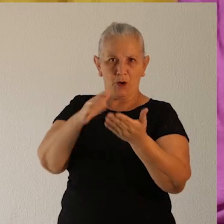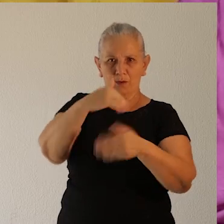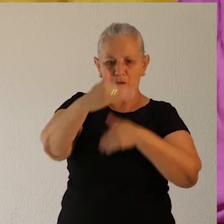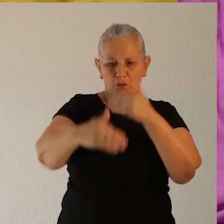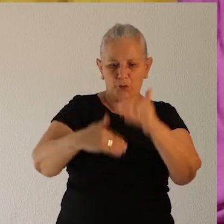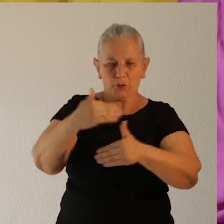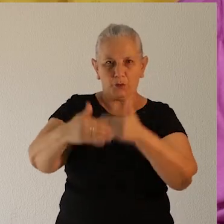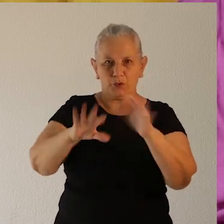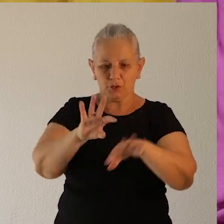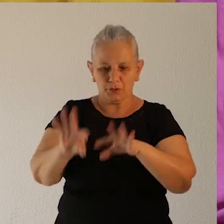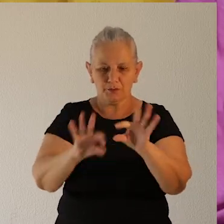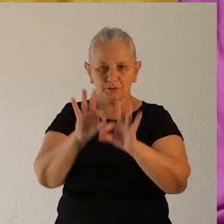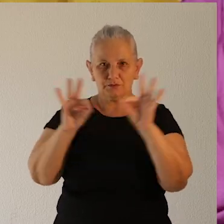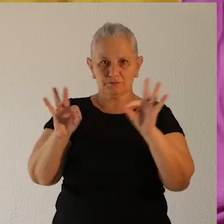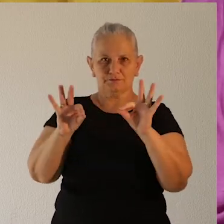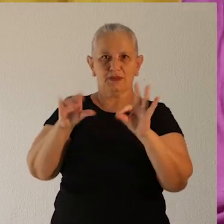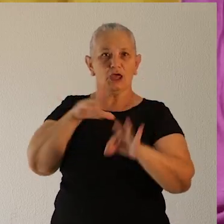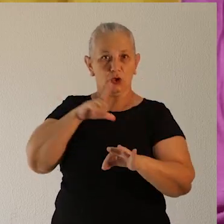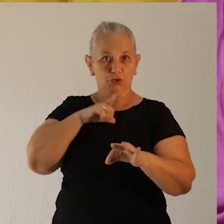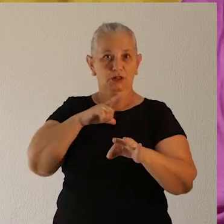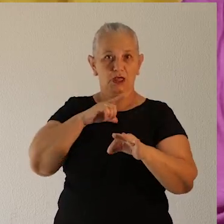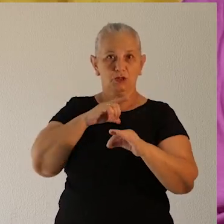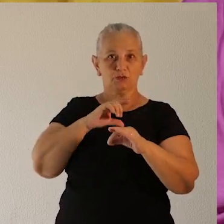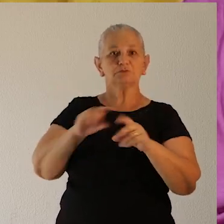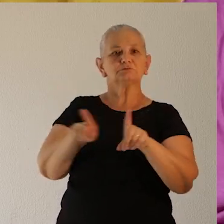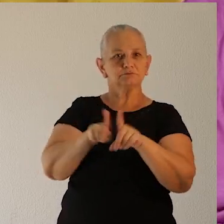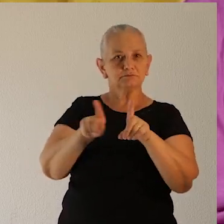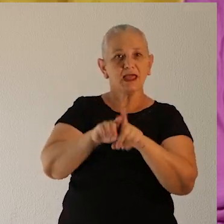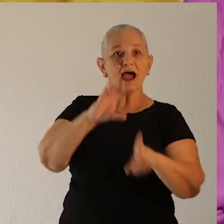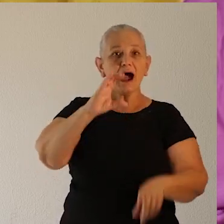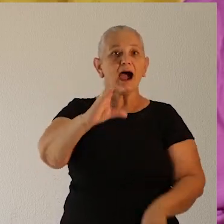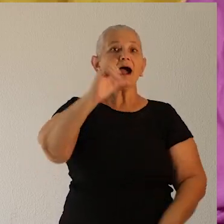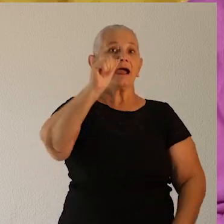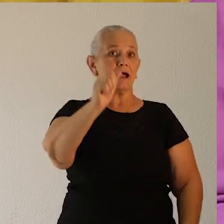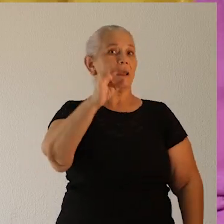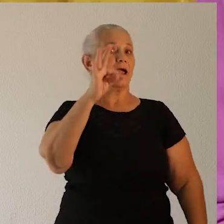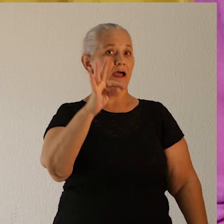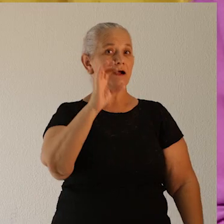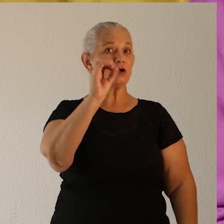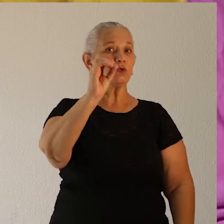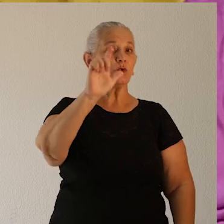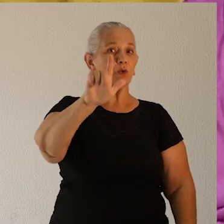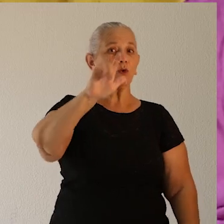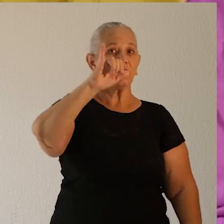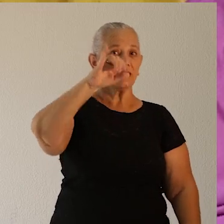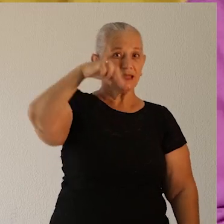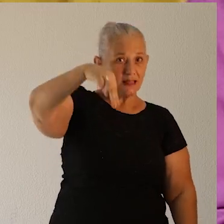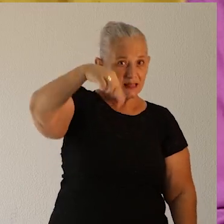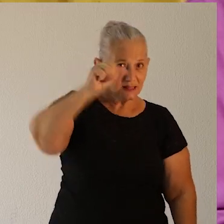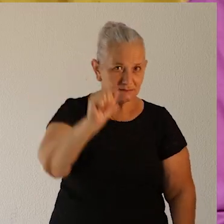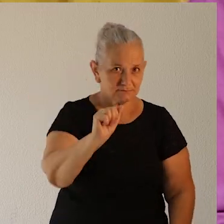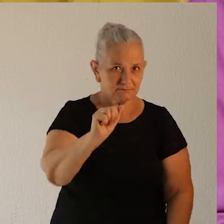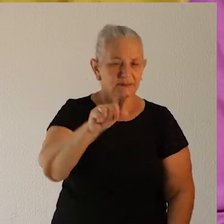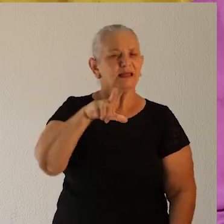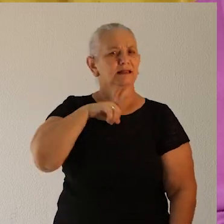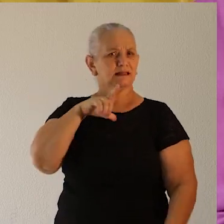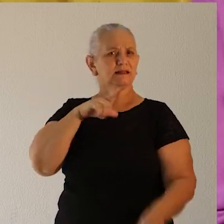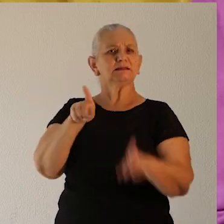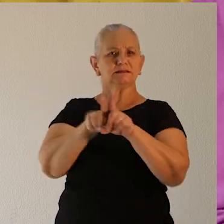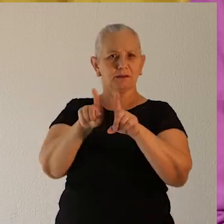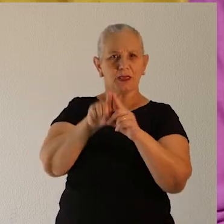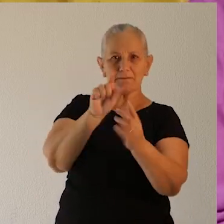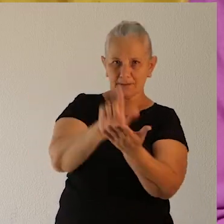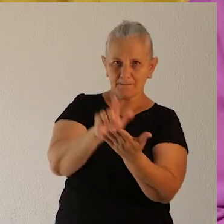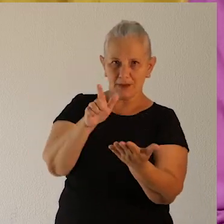eu tenho papel cartolina. Então, você viu que legal a evolução que nós tivemos de papiros para